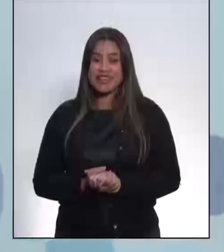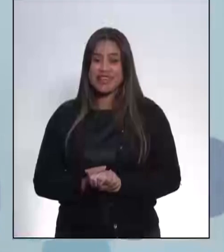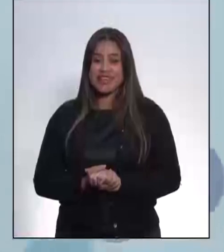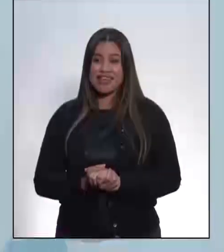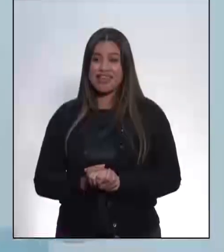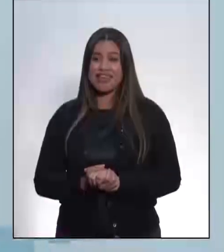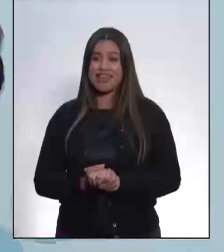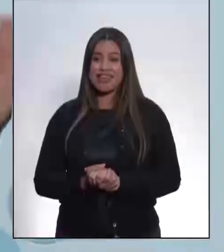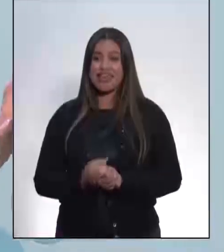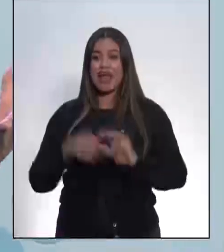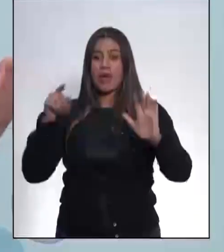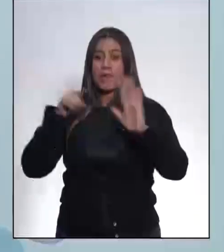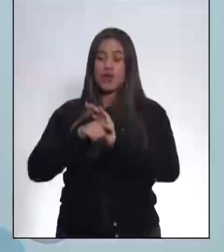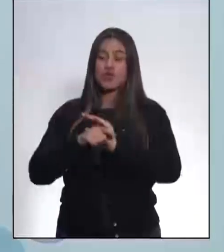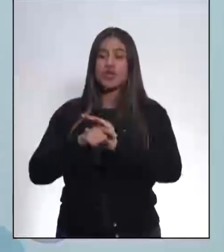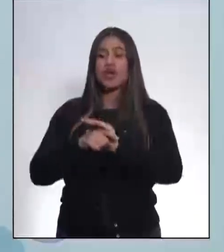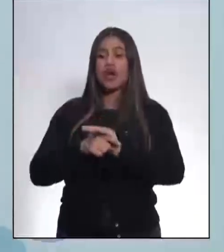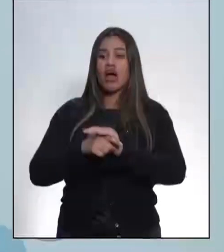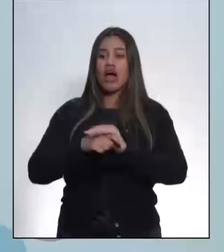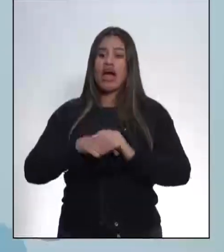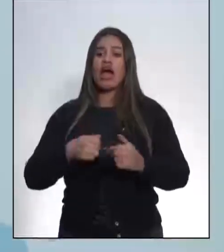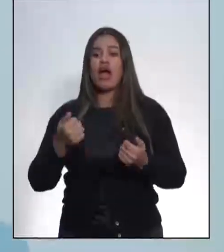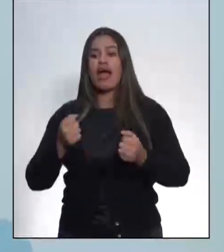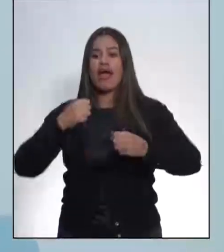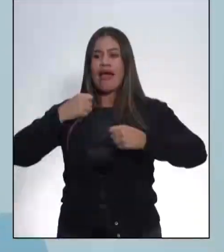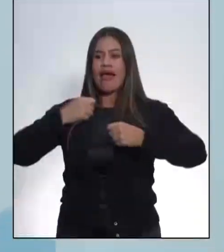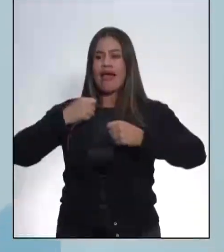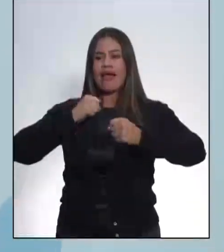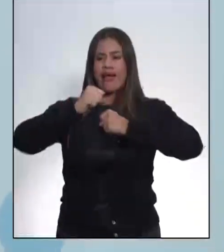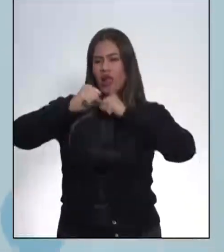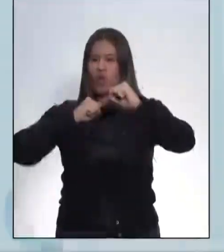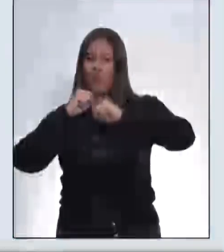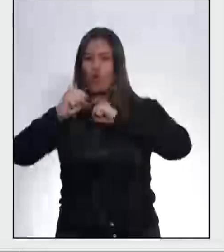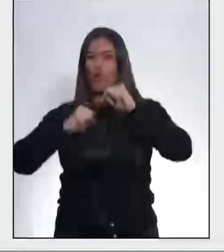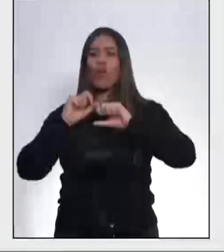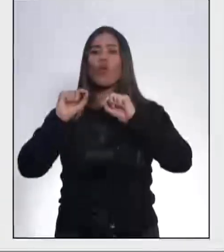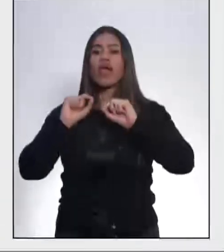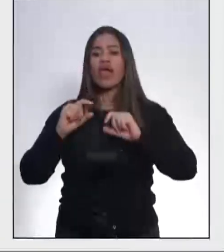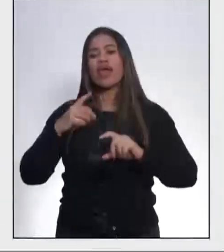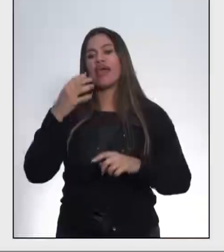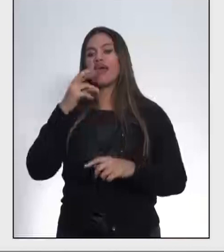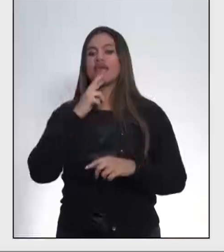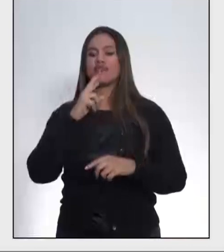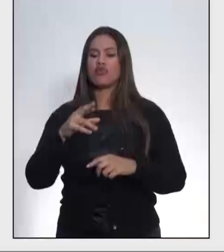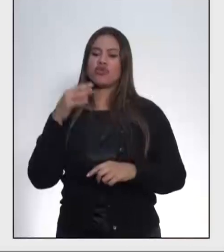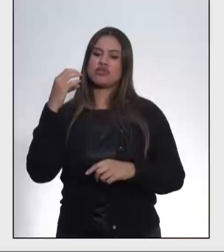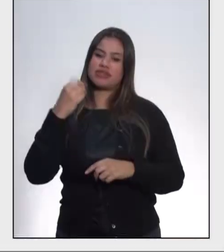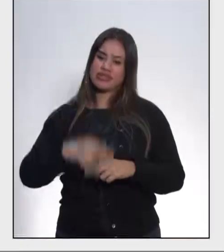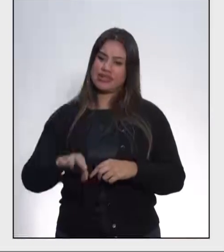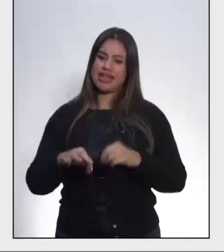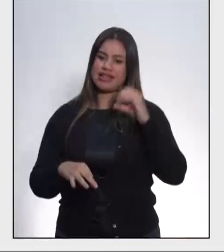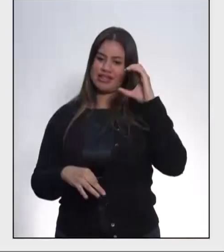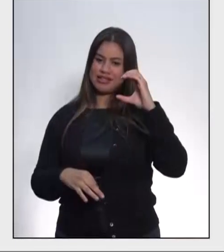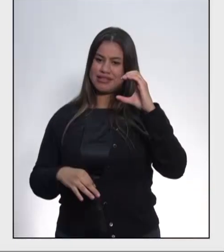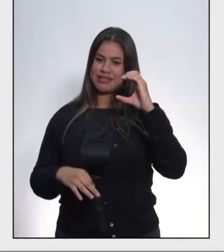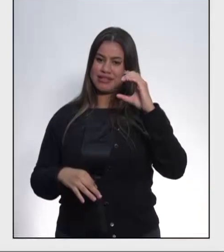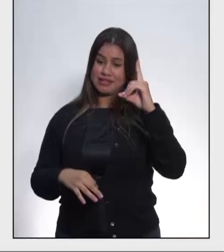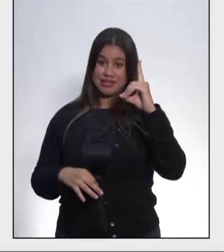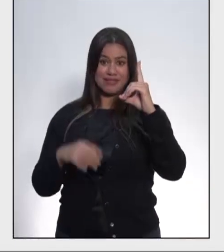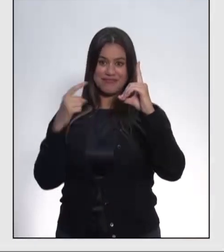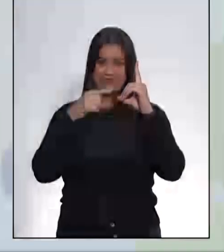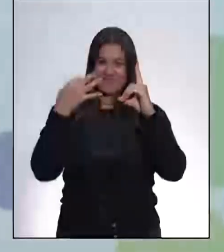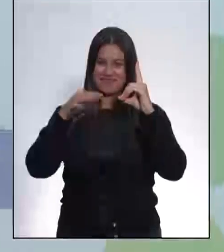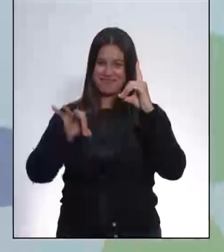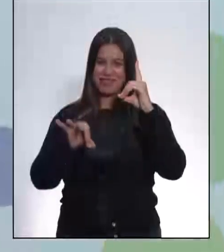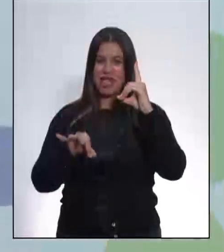é, né, o que aconteceu com as artes marciais. É a letra D. Sofreram transformações em seus princípios filosóficos em razão da sua disseminação pelo mundo. As